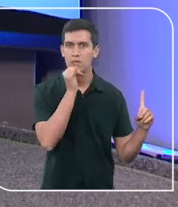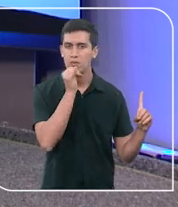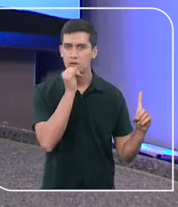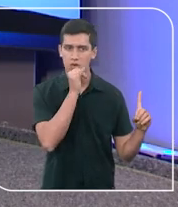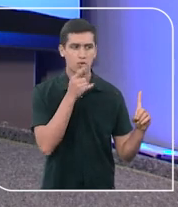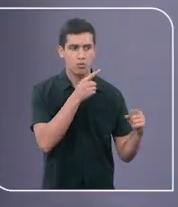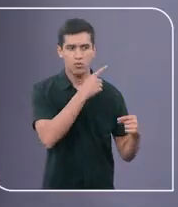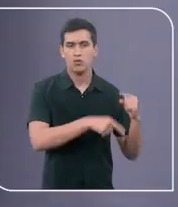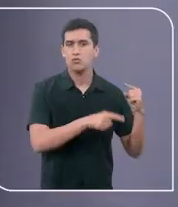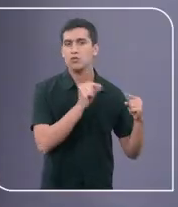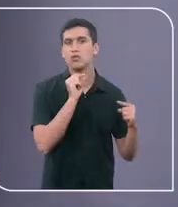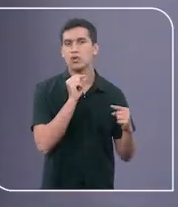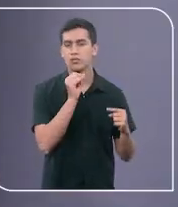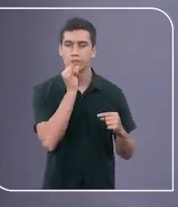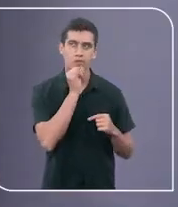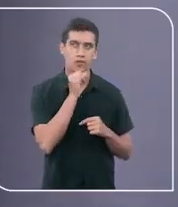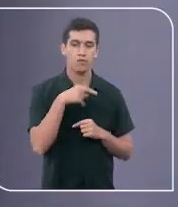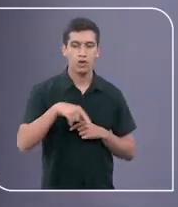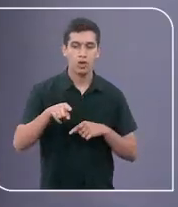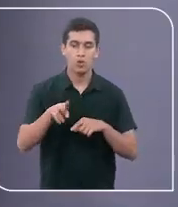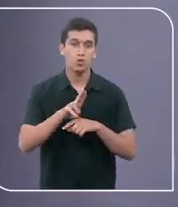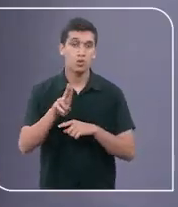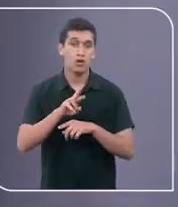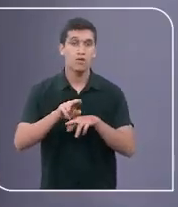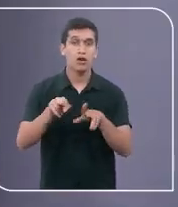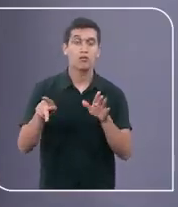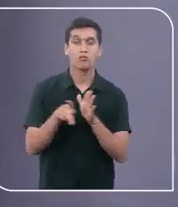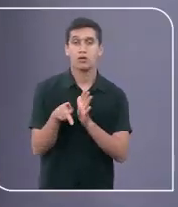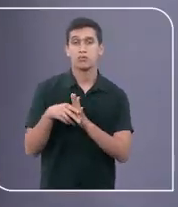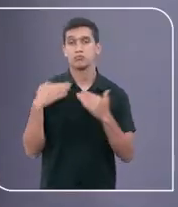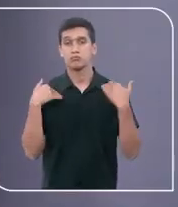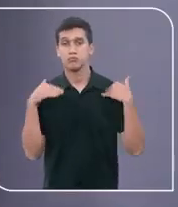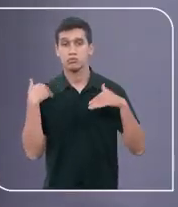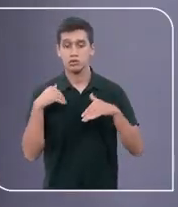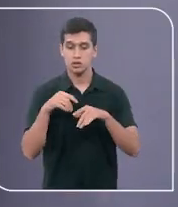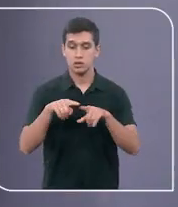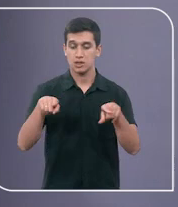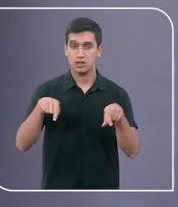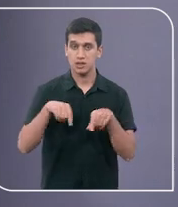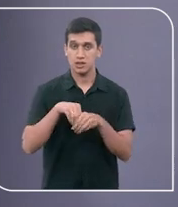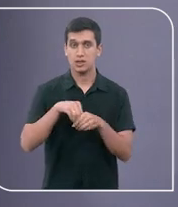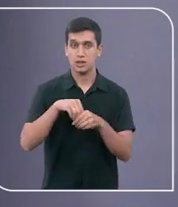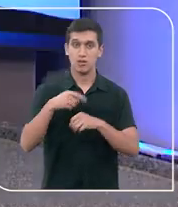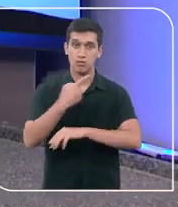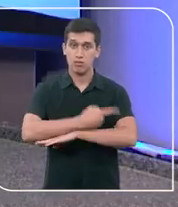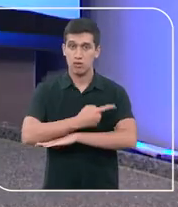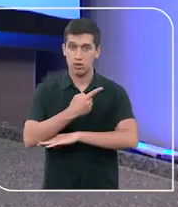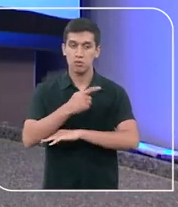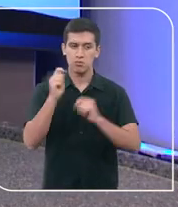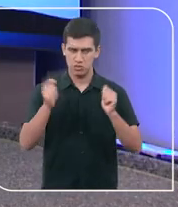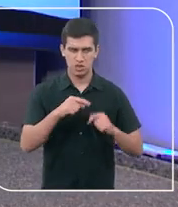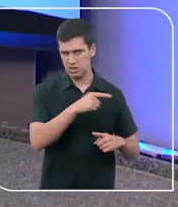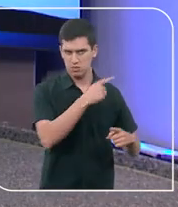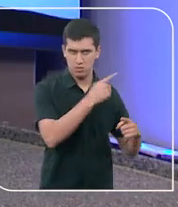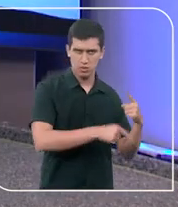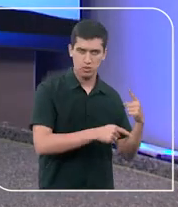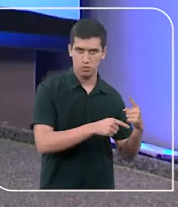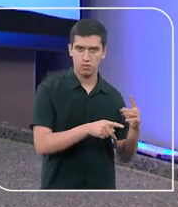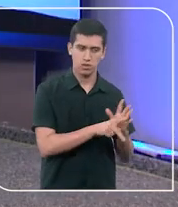as áreas de uso comum como as de lazer. Ele pode ser impedido disso? O que exatamente pode acontecer para compelir, né?